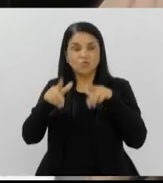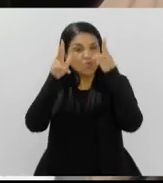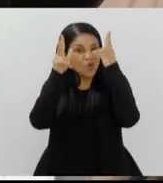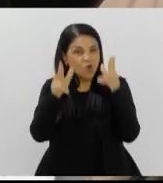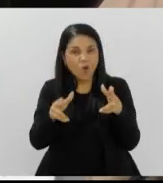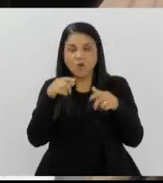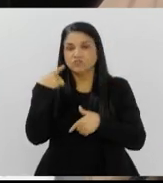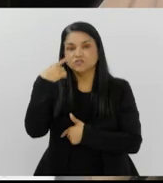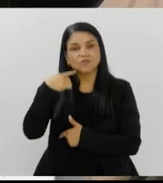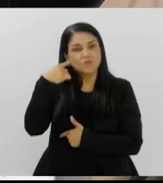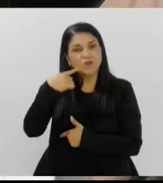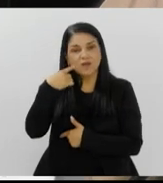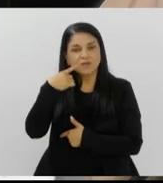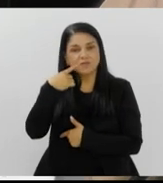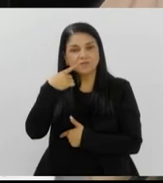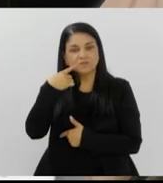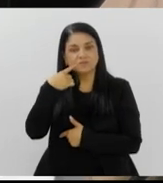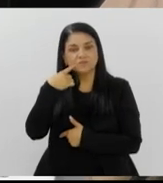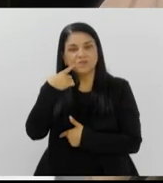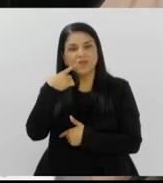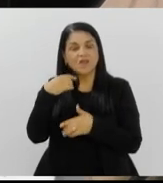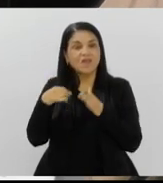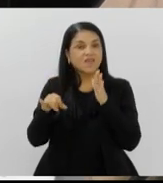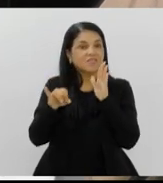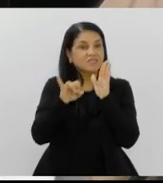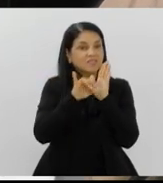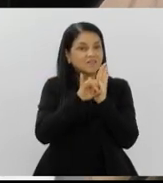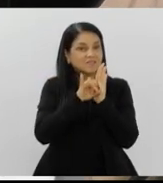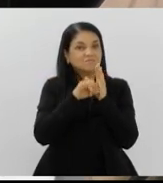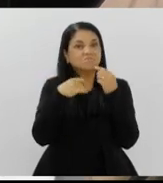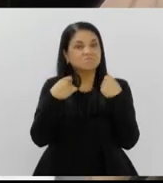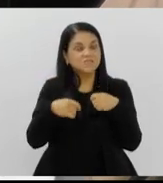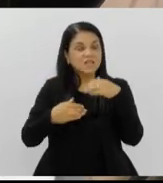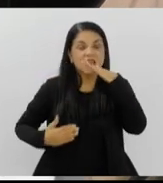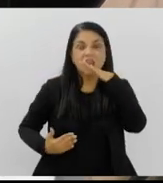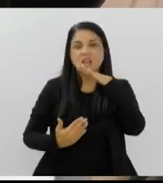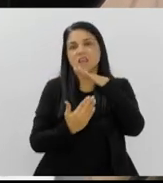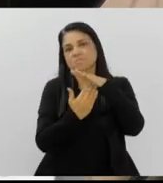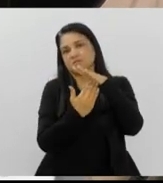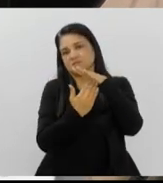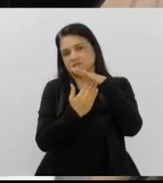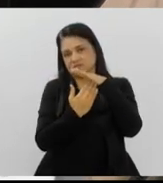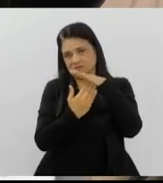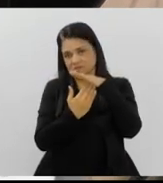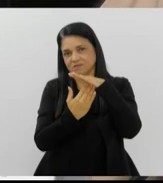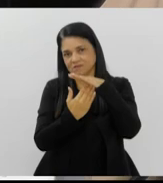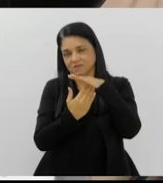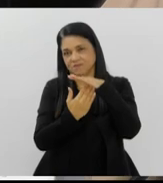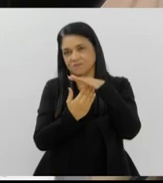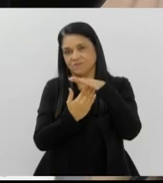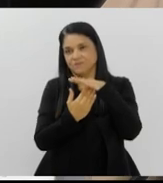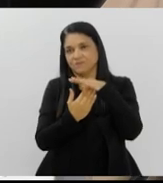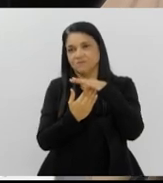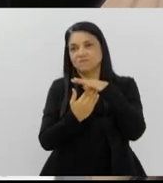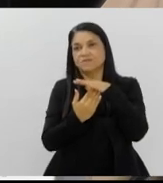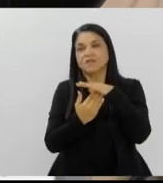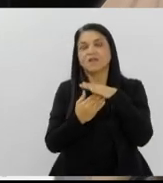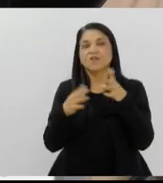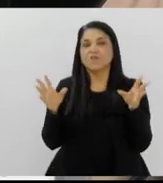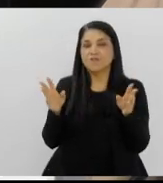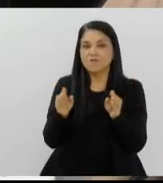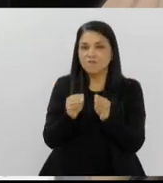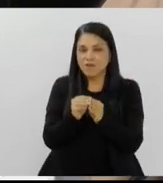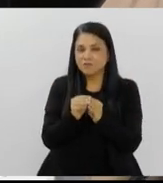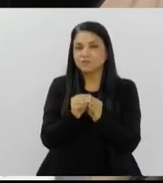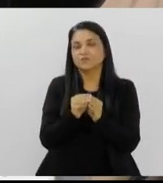Essa fluidez identitária, ela precisa também ter uma limitação. E, por conta disso, fecho com Provérbios.